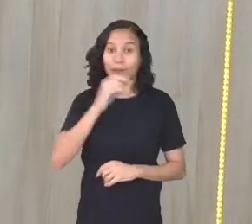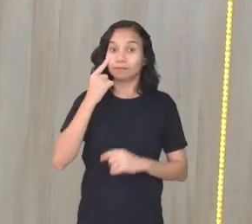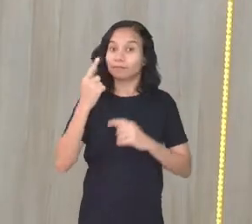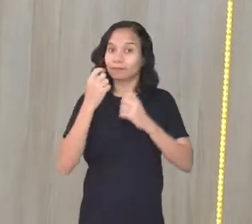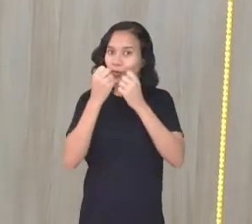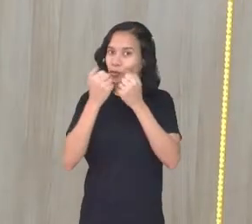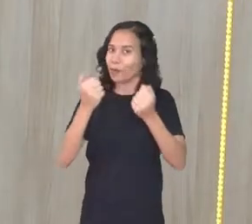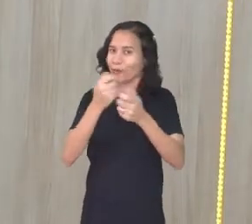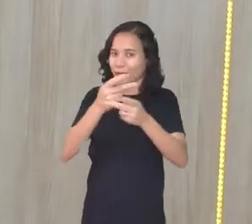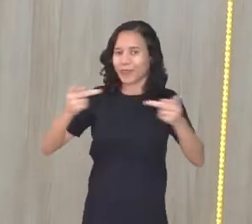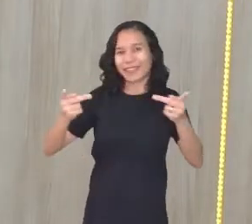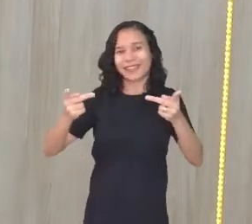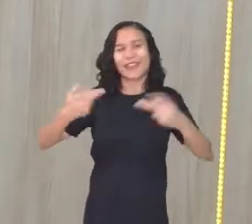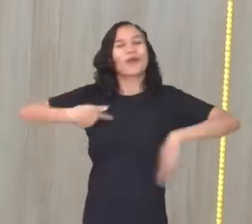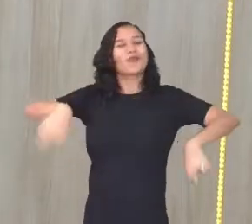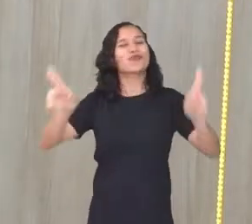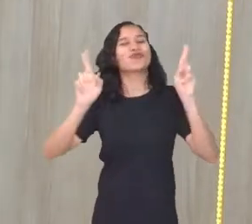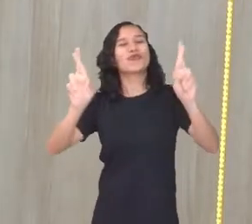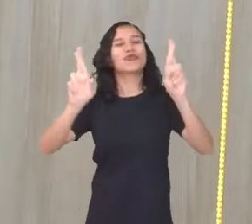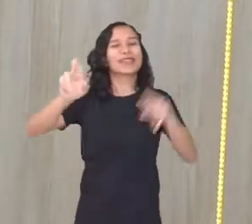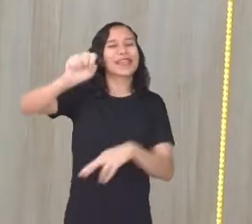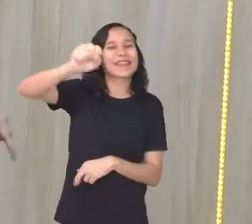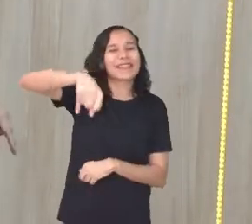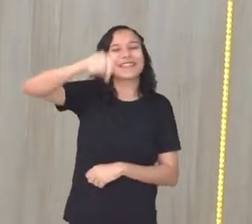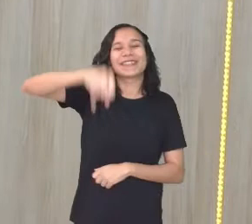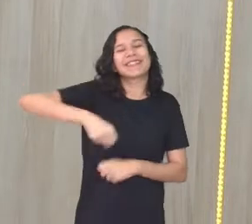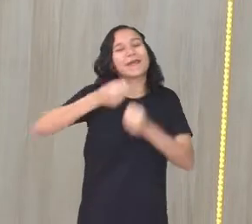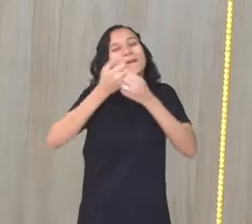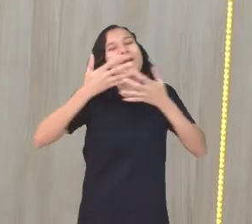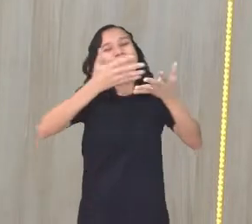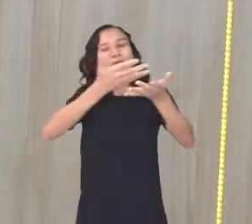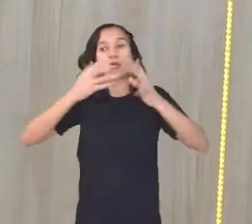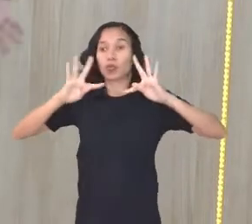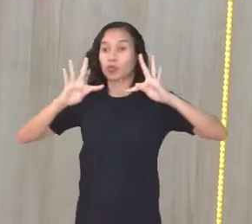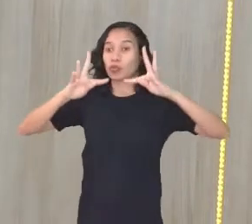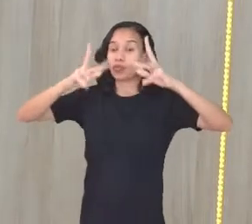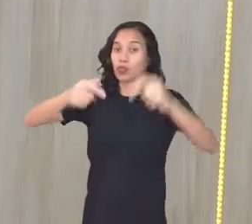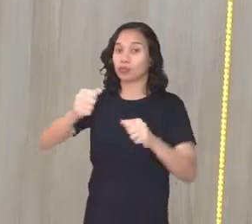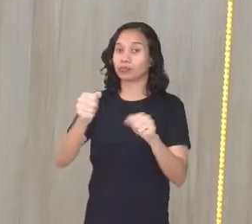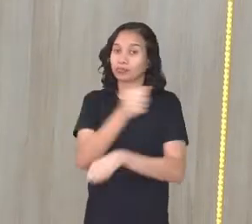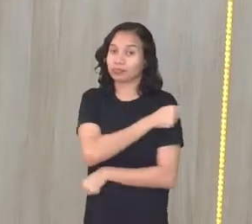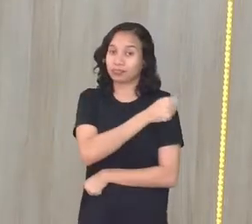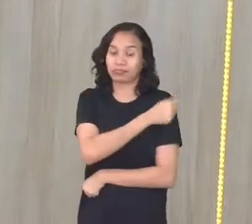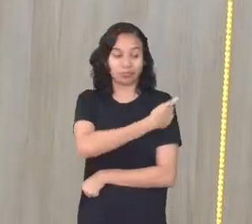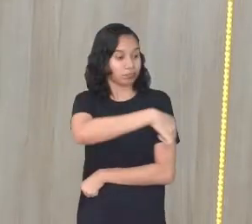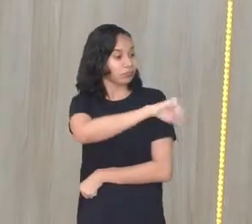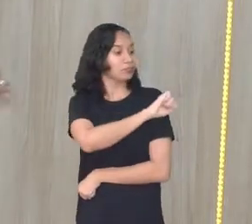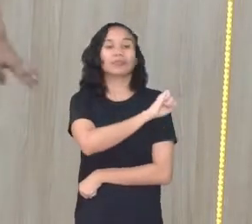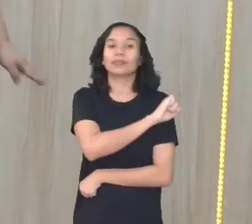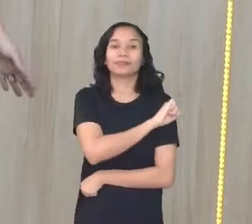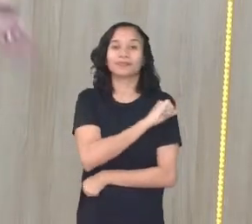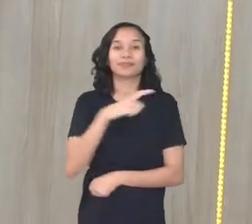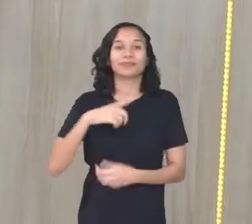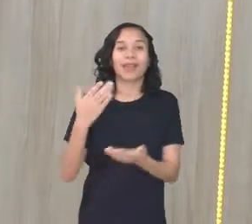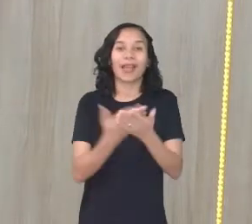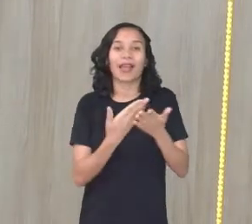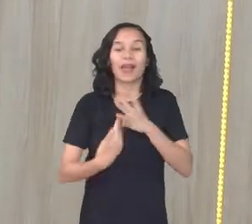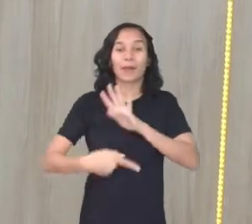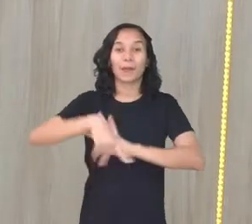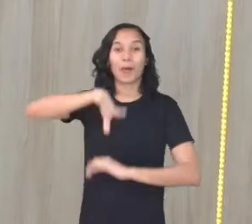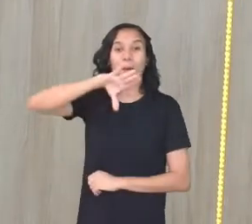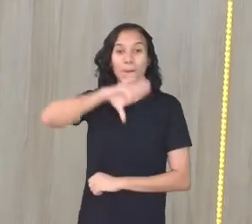povo! Tudo bem com vocês? Espero que sim! Bem-vindos e bem-vindas, estudantes do 8º ano, para mais uma aula de